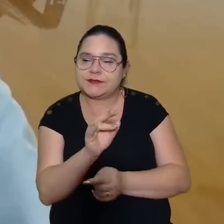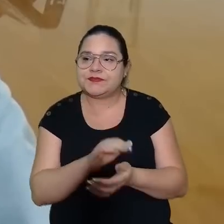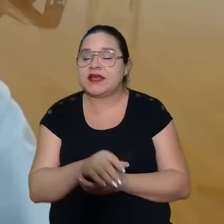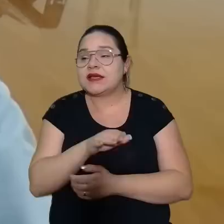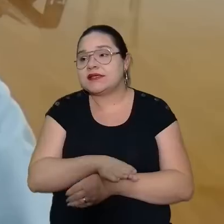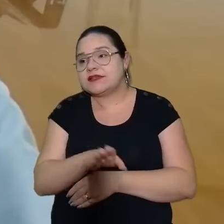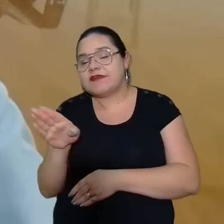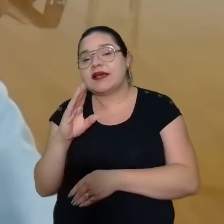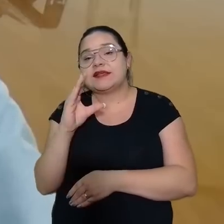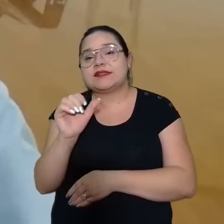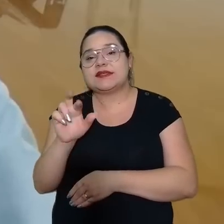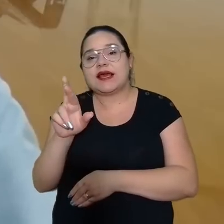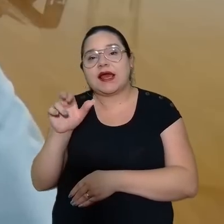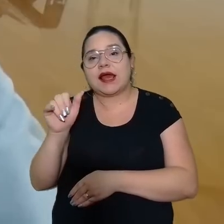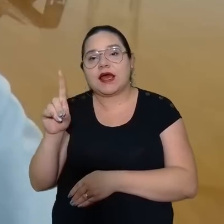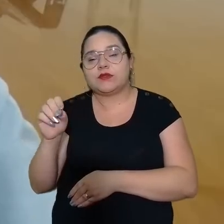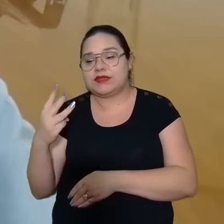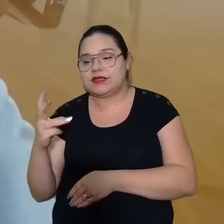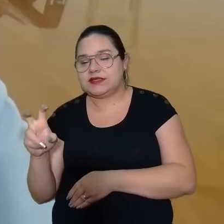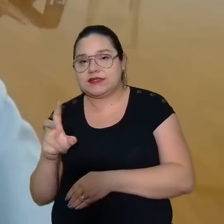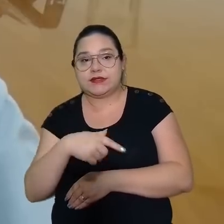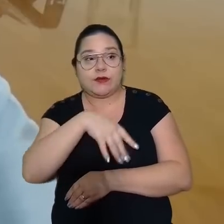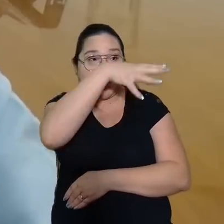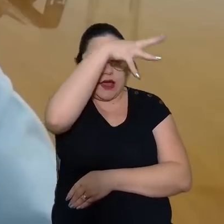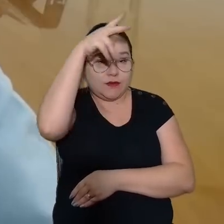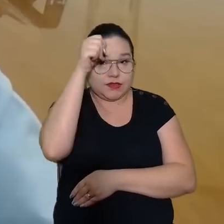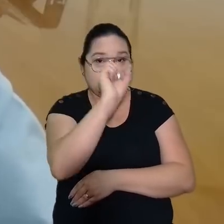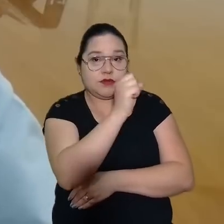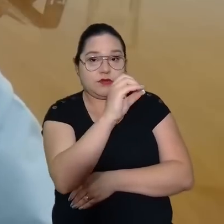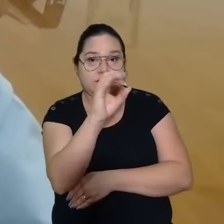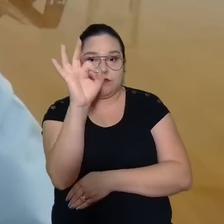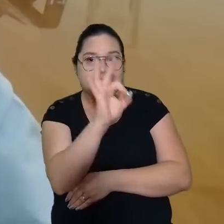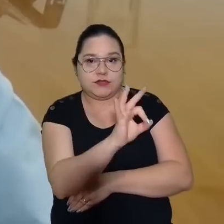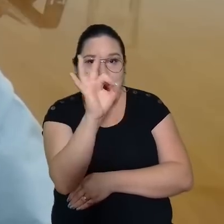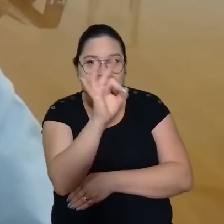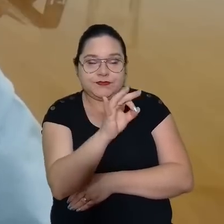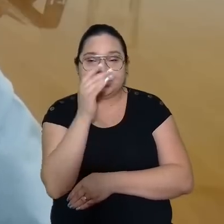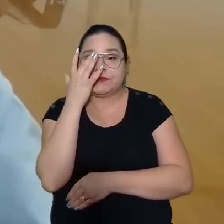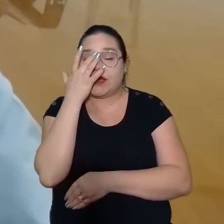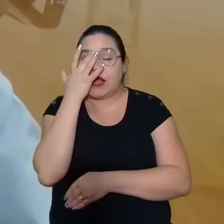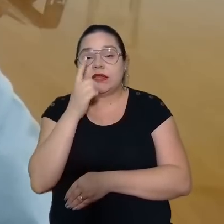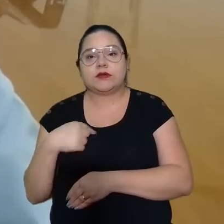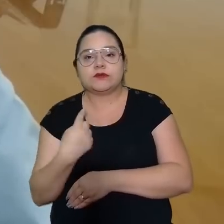vai para a região amazônica 80%. Eu acho que assim, nós